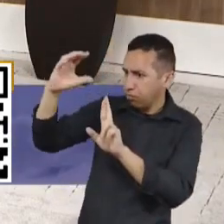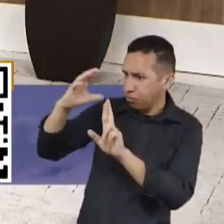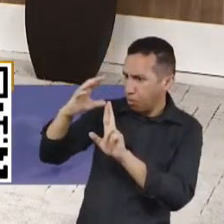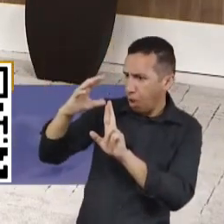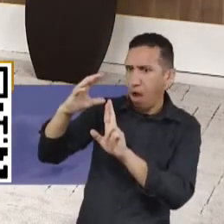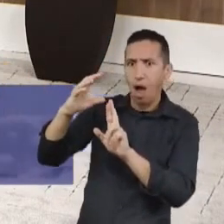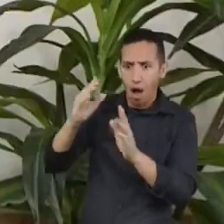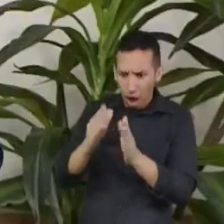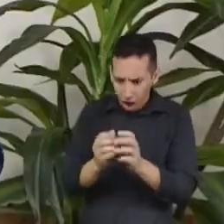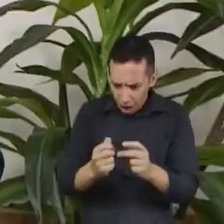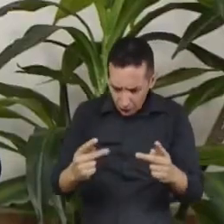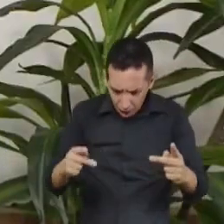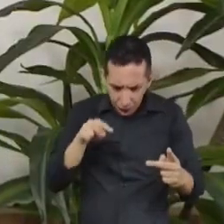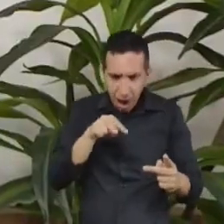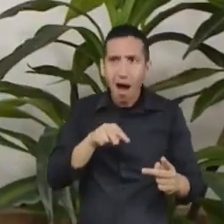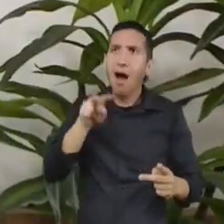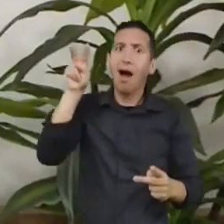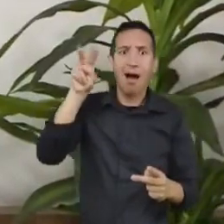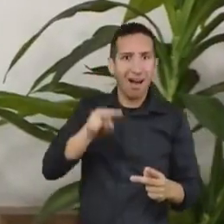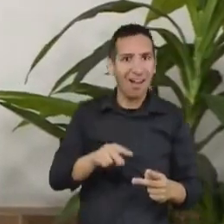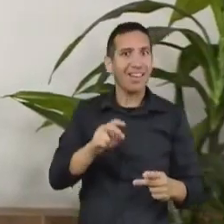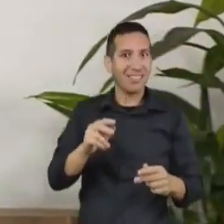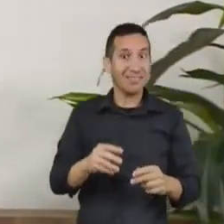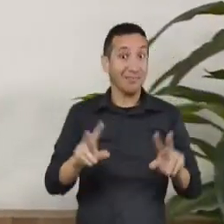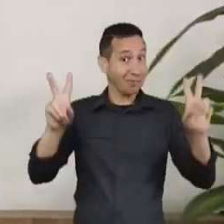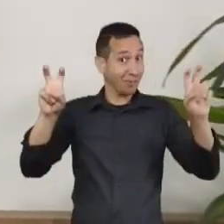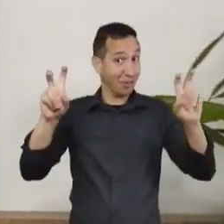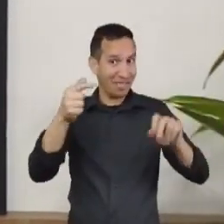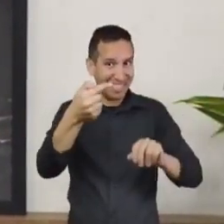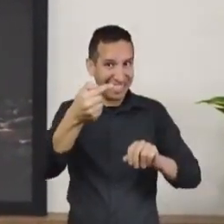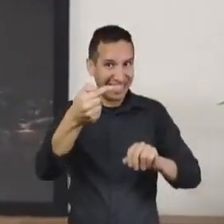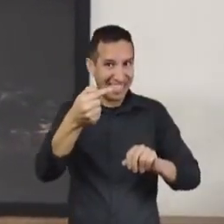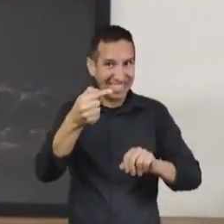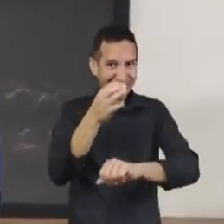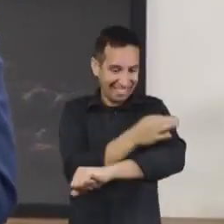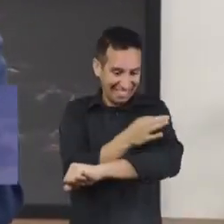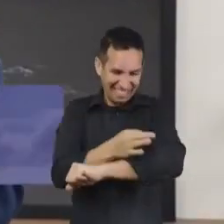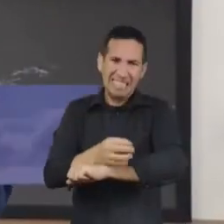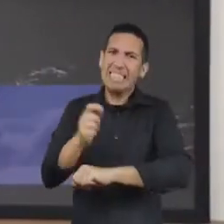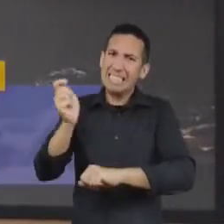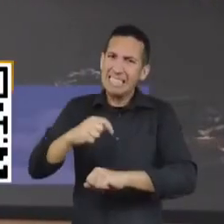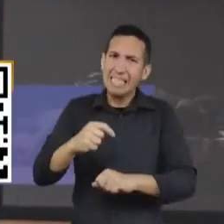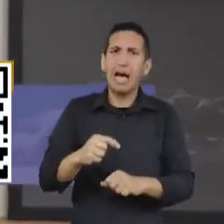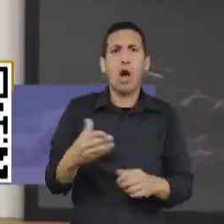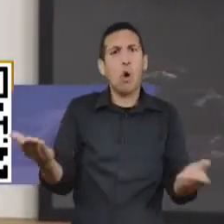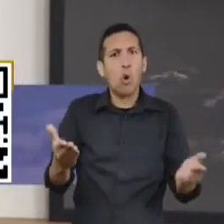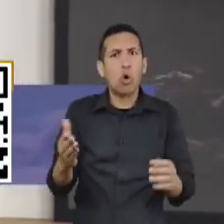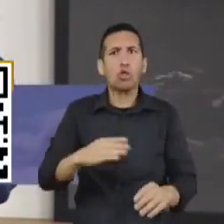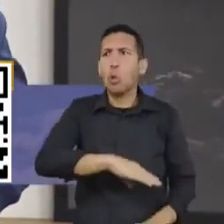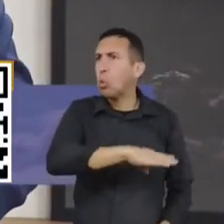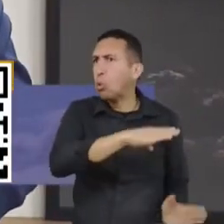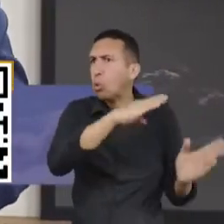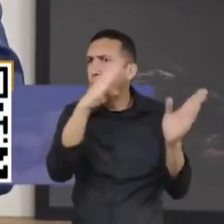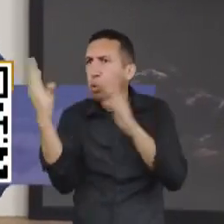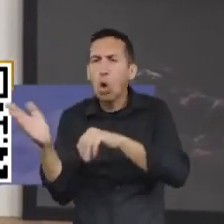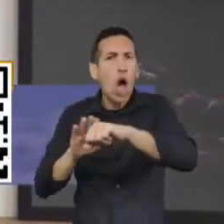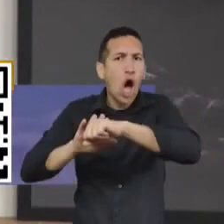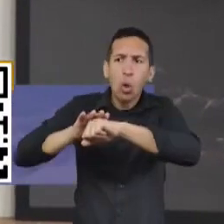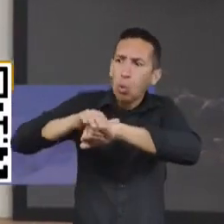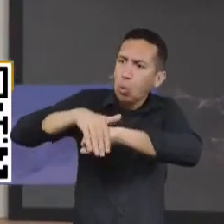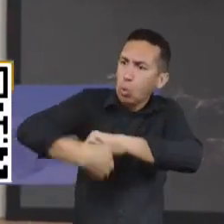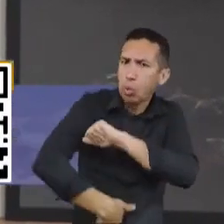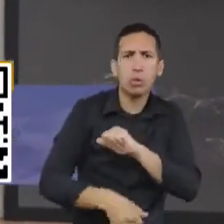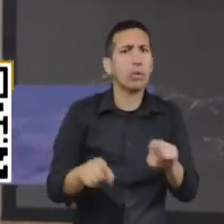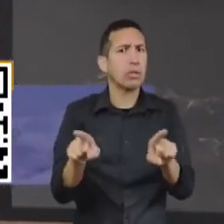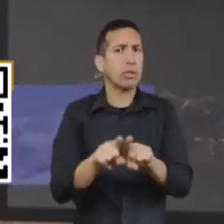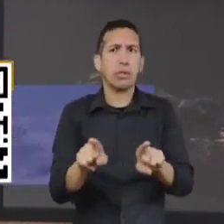os sete selos e esse assunto é tão profundo que nós poderíamos ficar o dia inteiro a noite inteira estudando esse assunto e